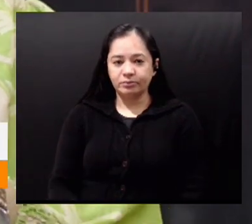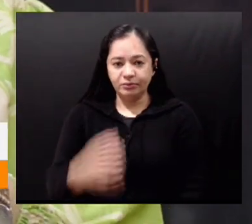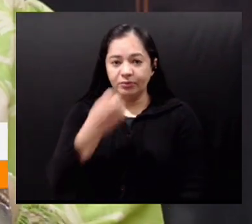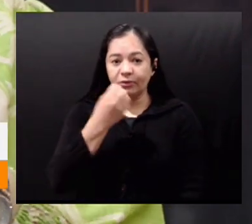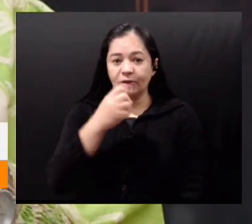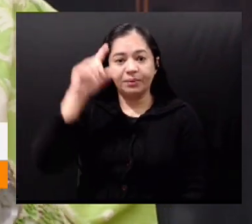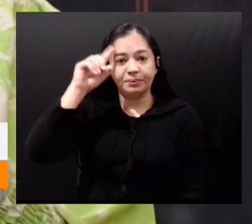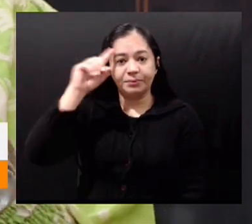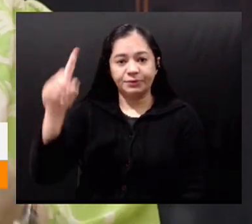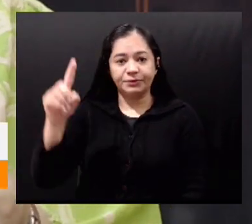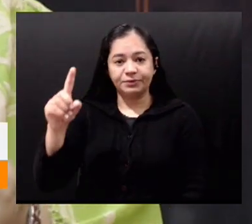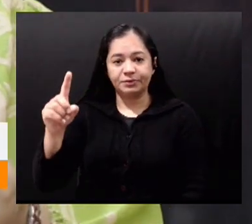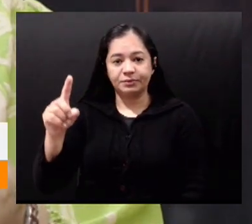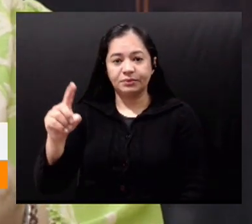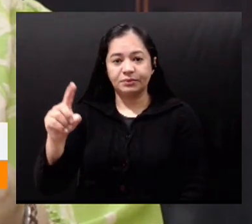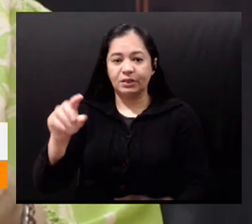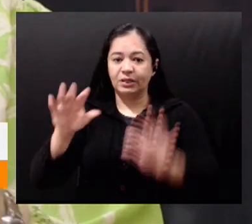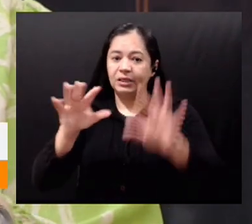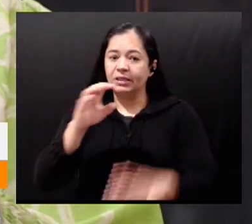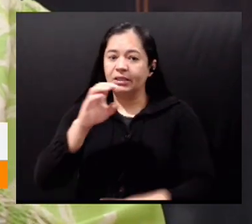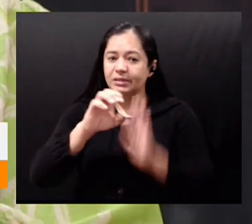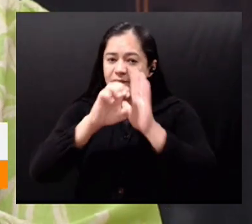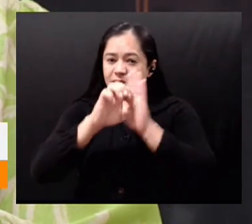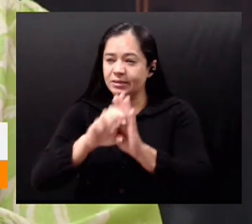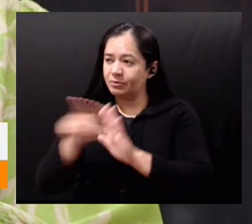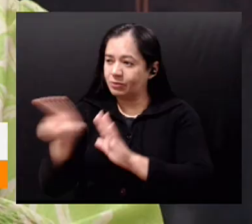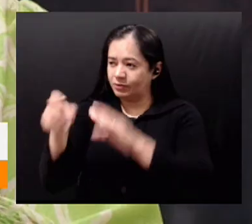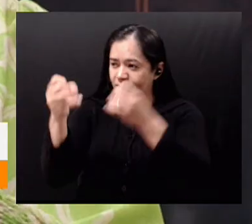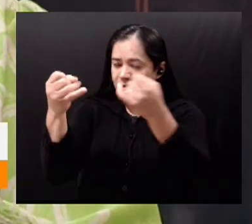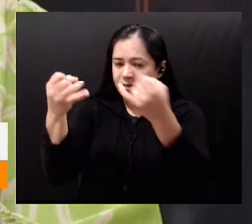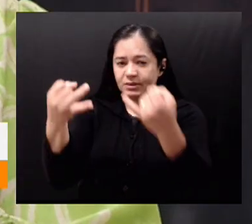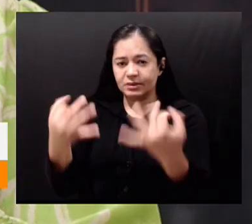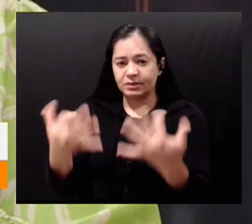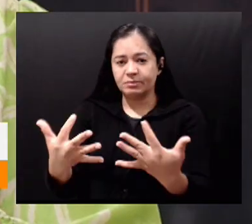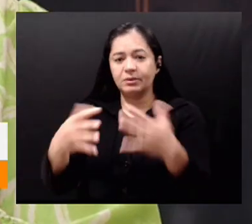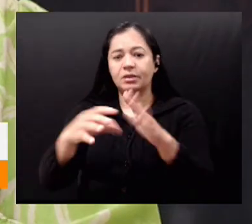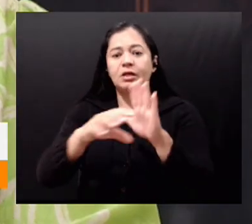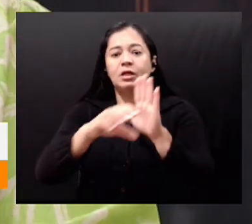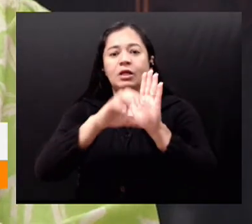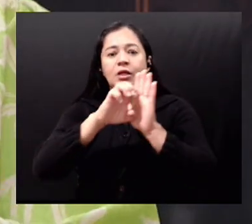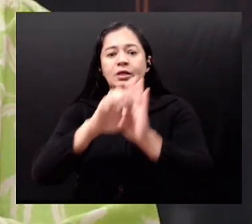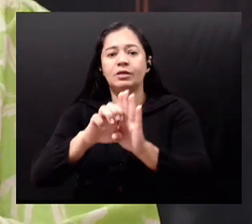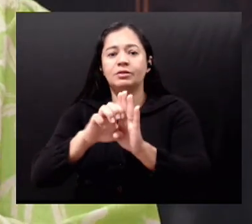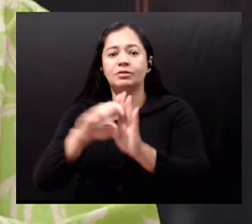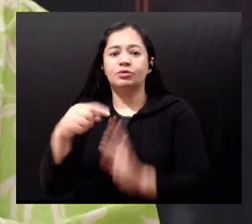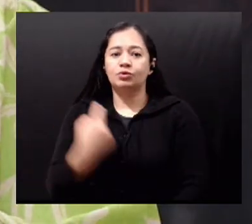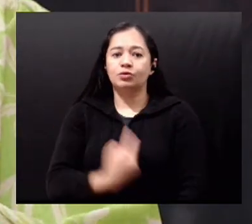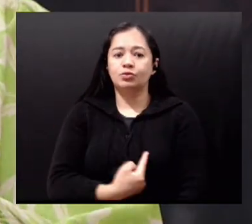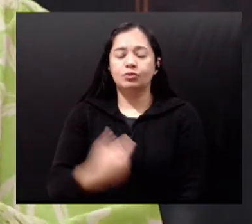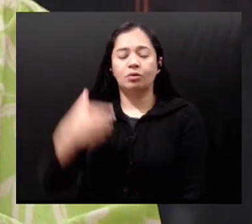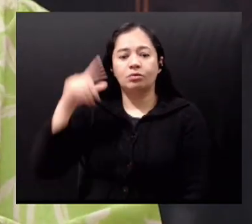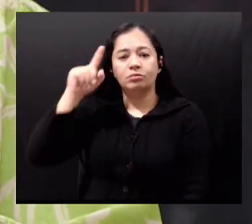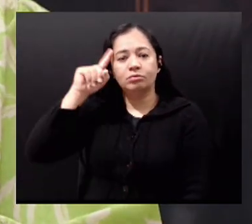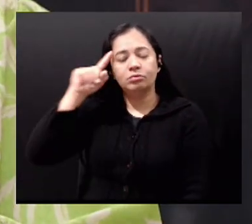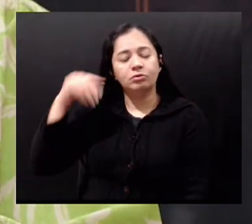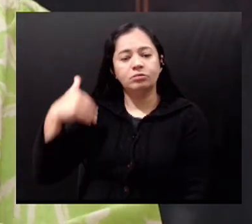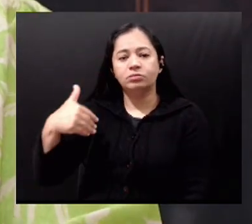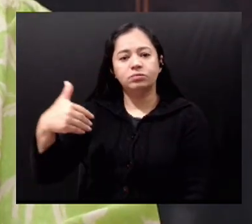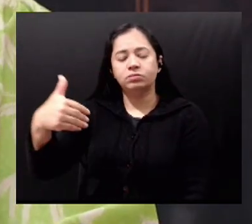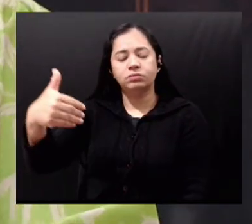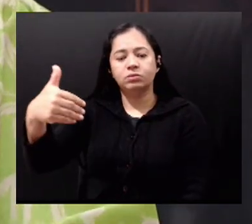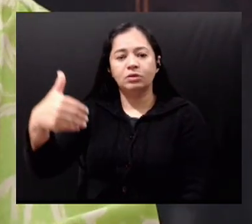Esse exemplo que você acabou de falar, Rúbia, são exemplos do nosso cotidiano. Uhum. São exemplos